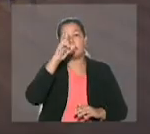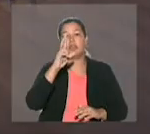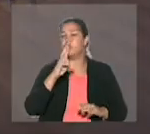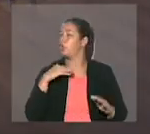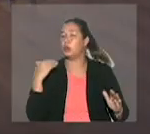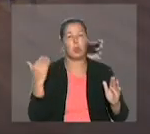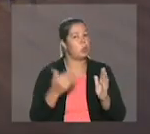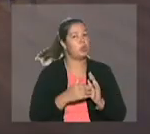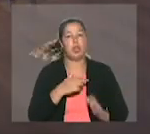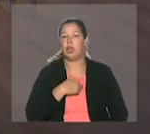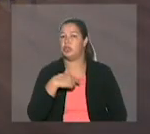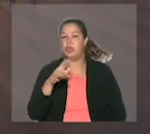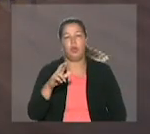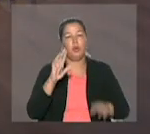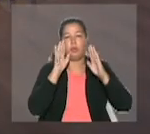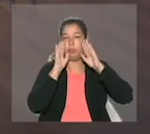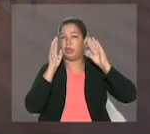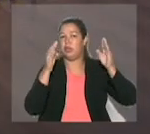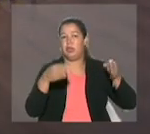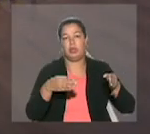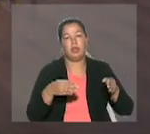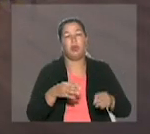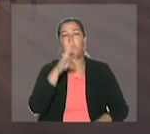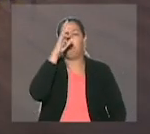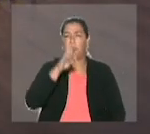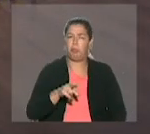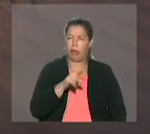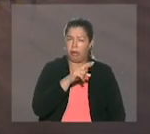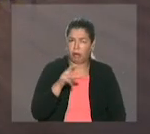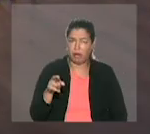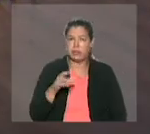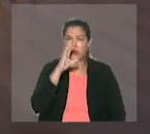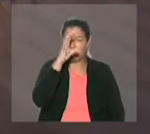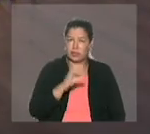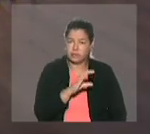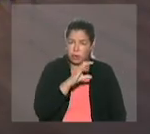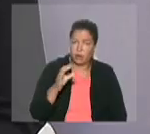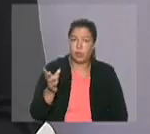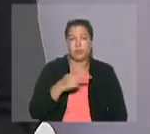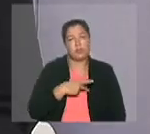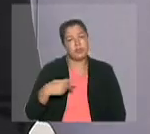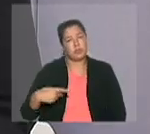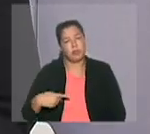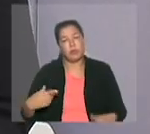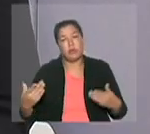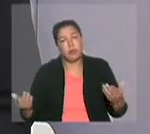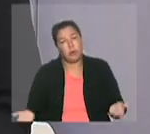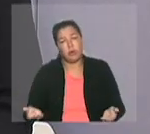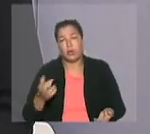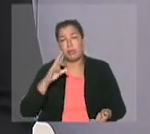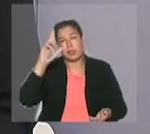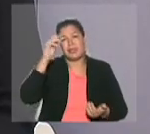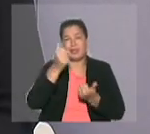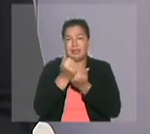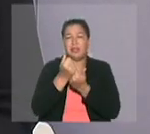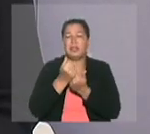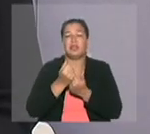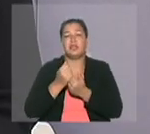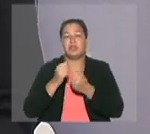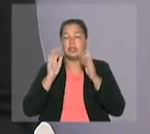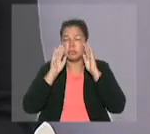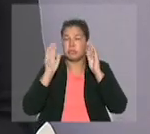as religiões para atender, né, aquelas pessoas que seguem, um padre para atender uma pessoa católica, ou um pastor, ou